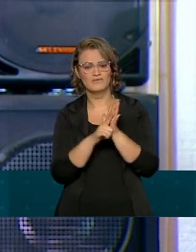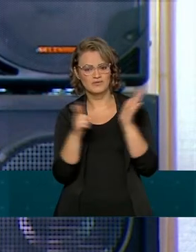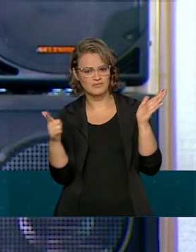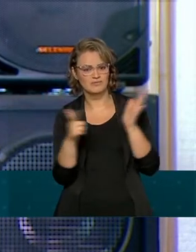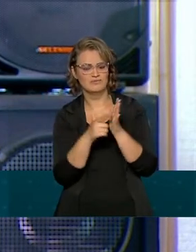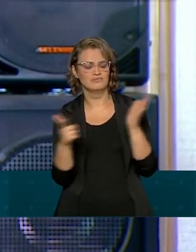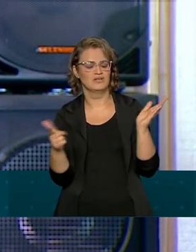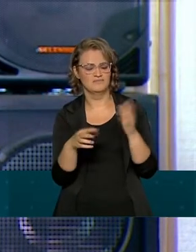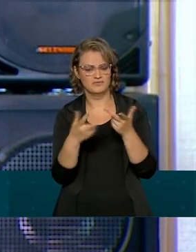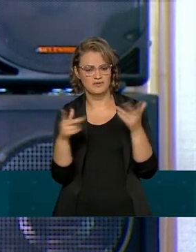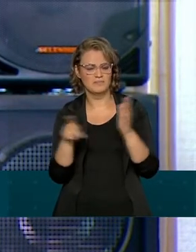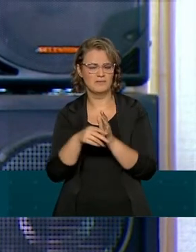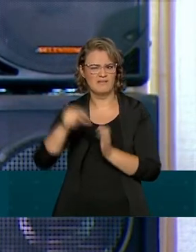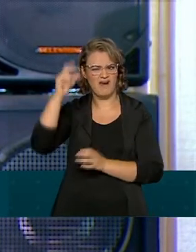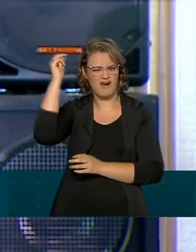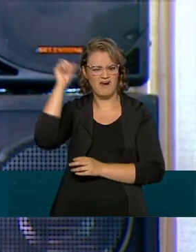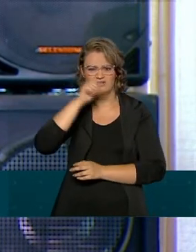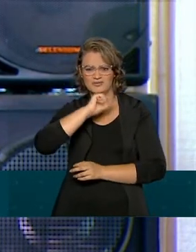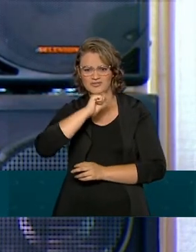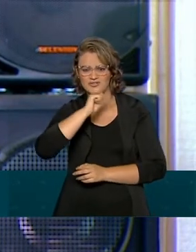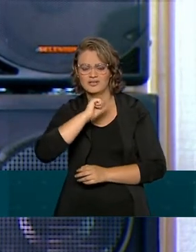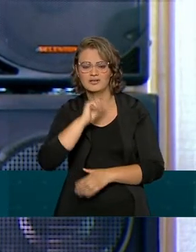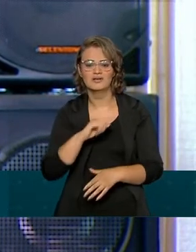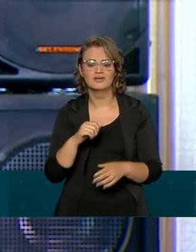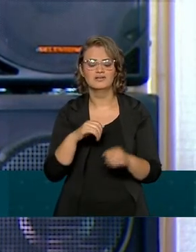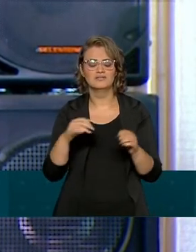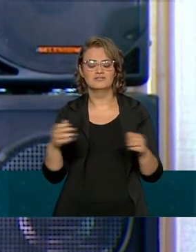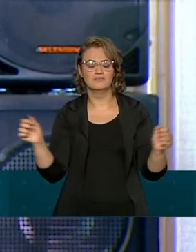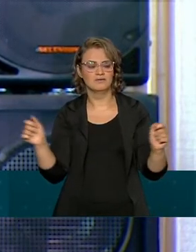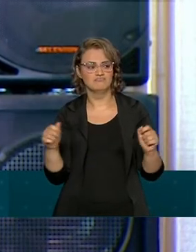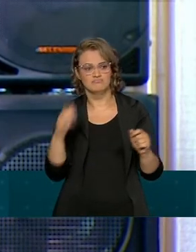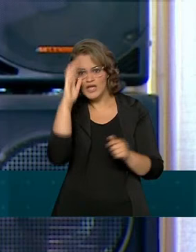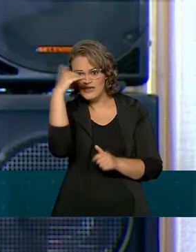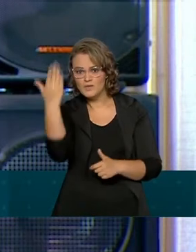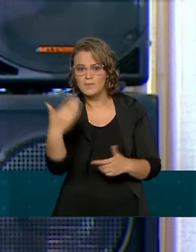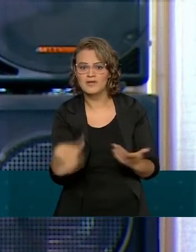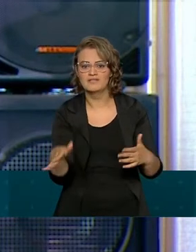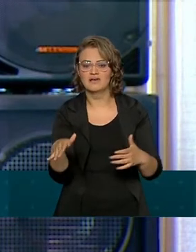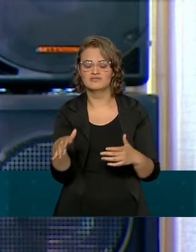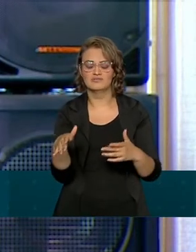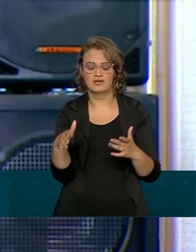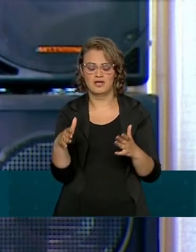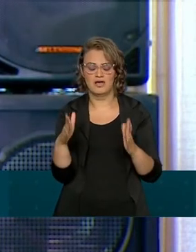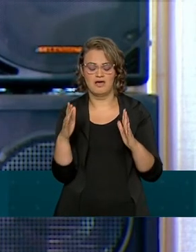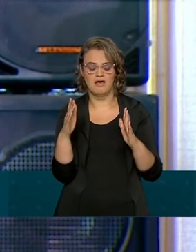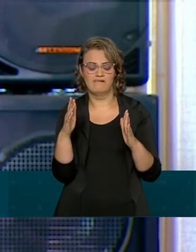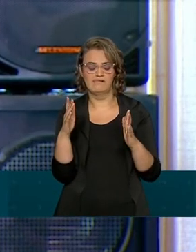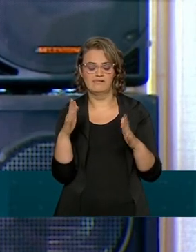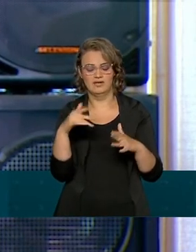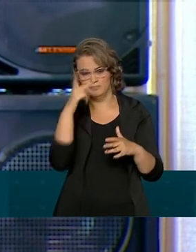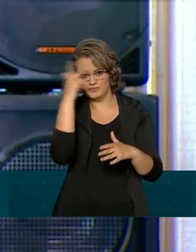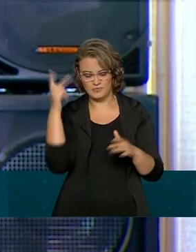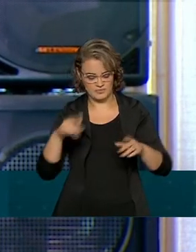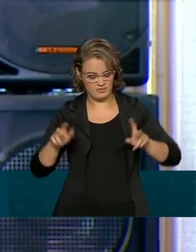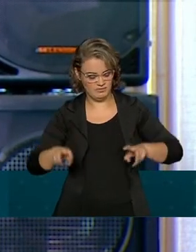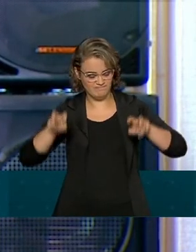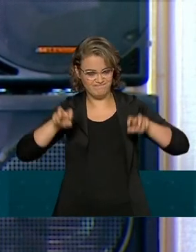noticiário do exército comemorativas das promoções de Generais ao longo da década de 1980